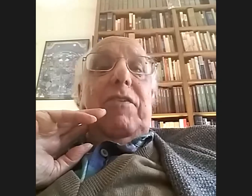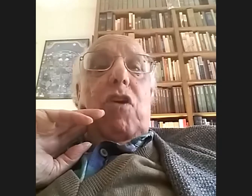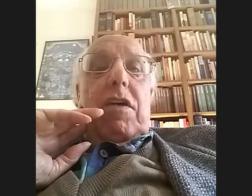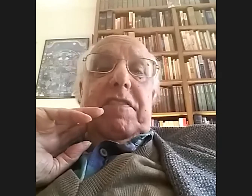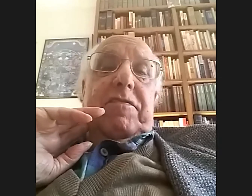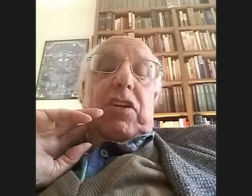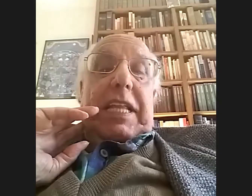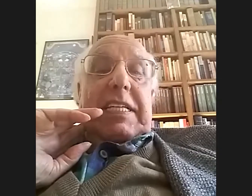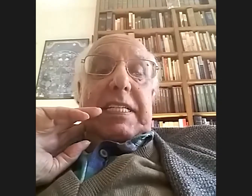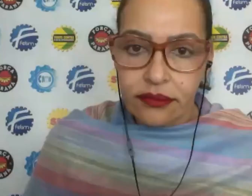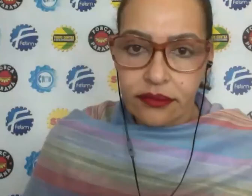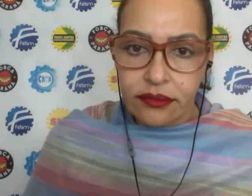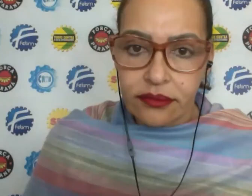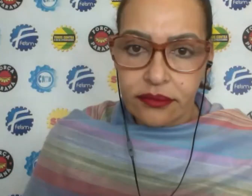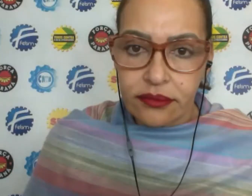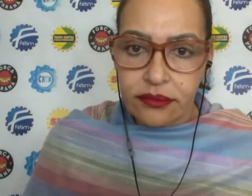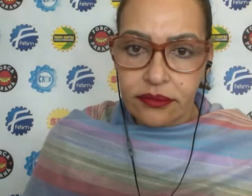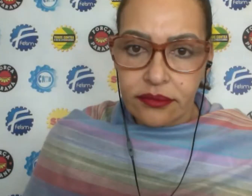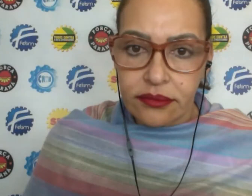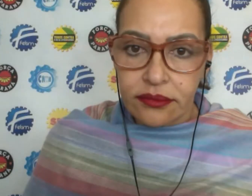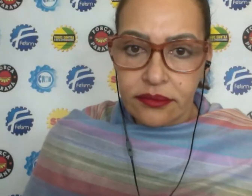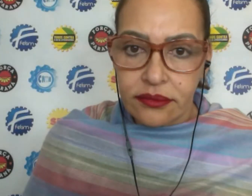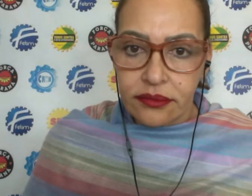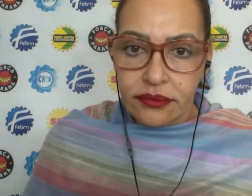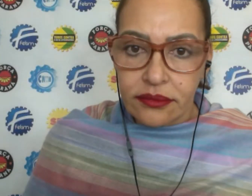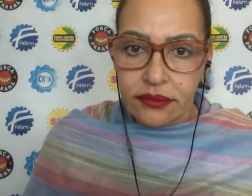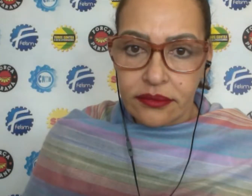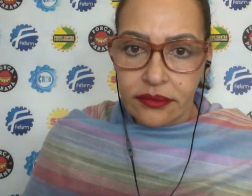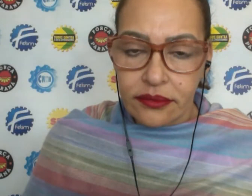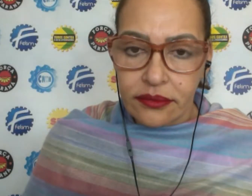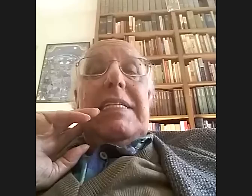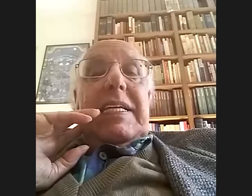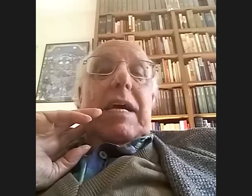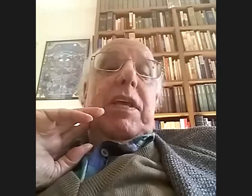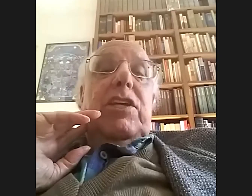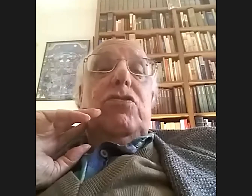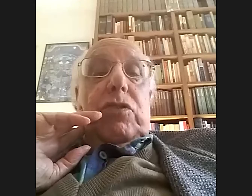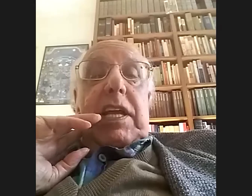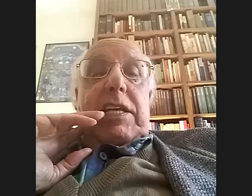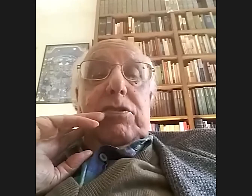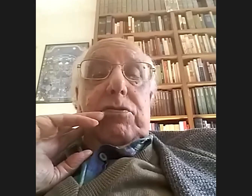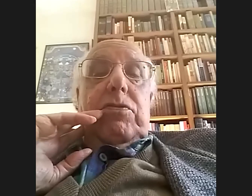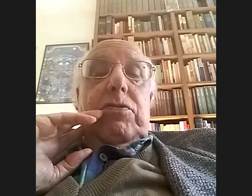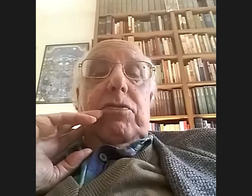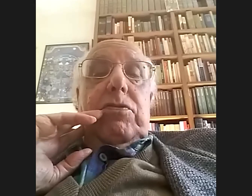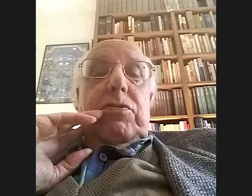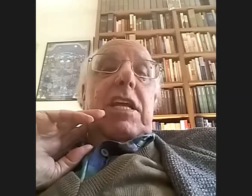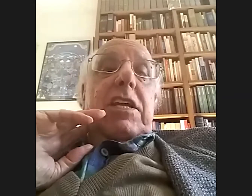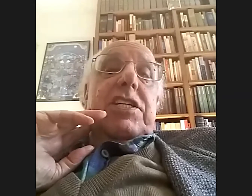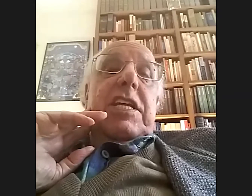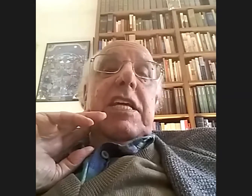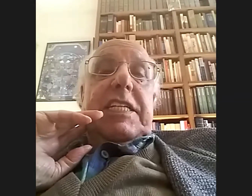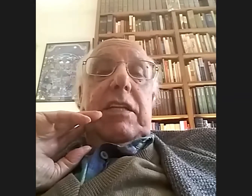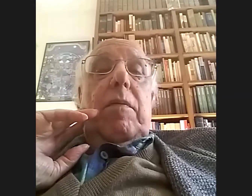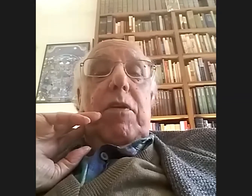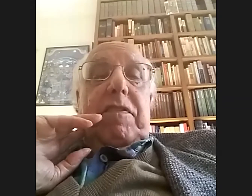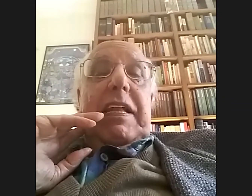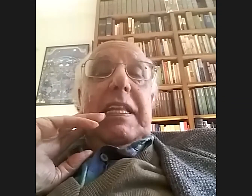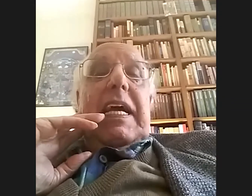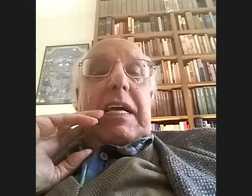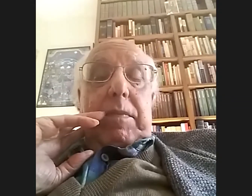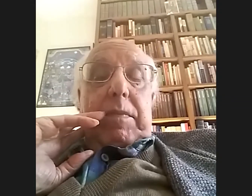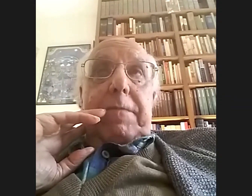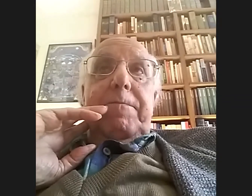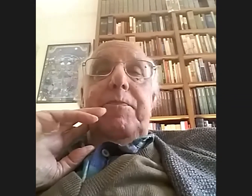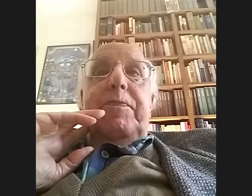voltasse a nova votação na Câmara, aprovou basicamente o texto que tinha sido aprovado